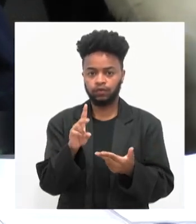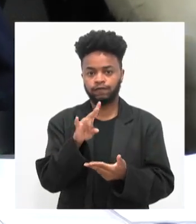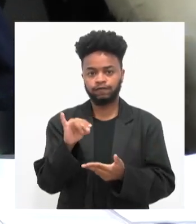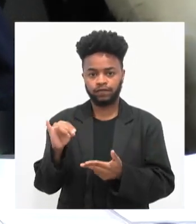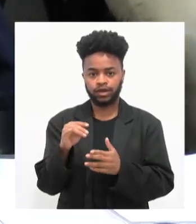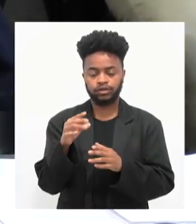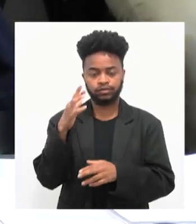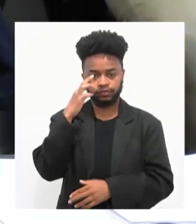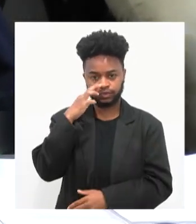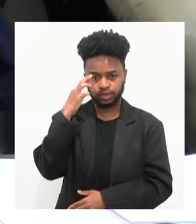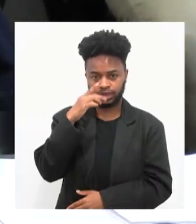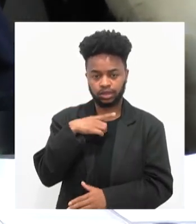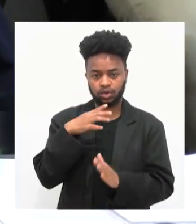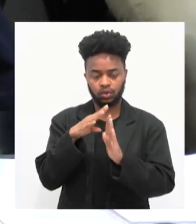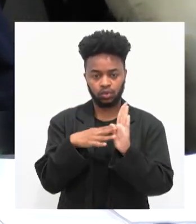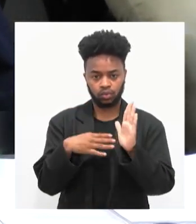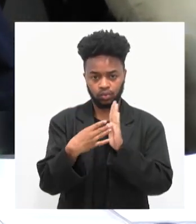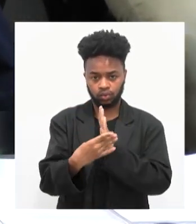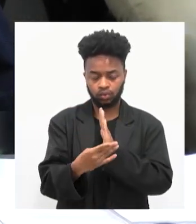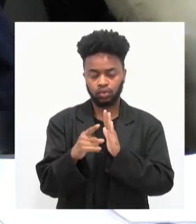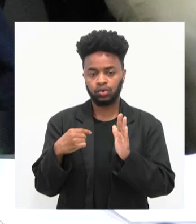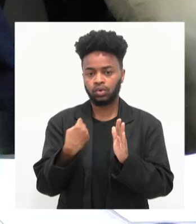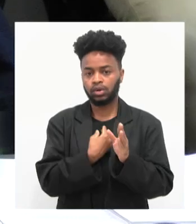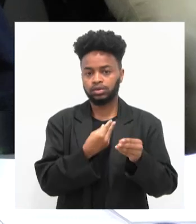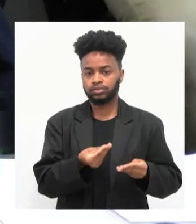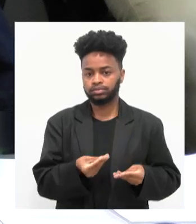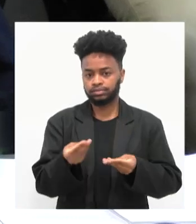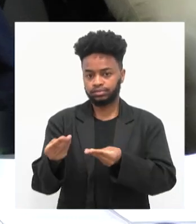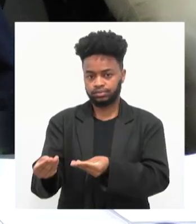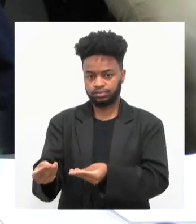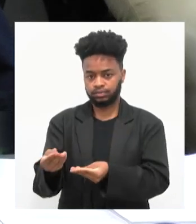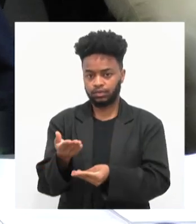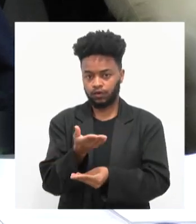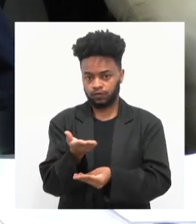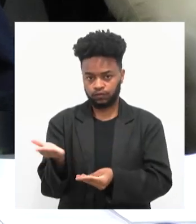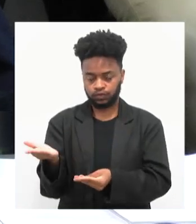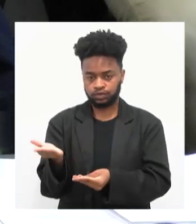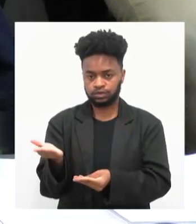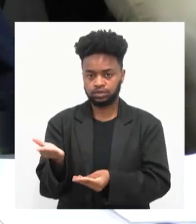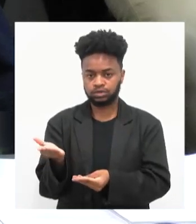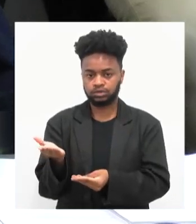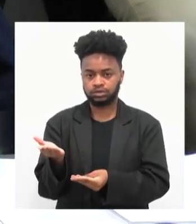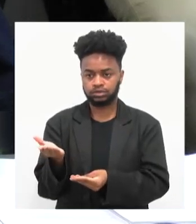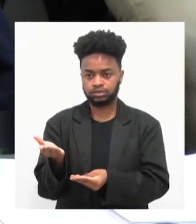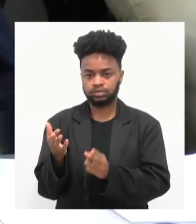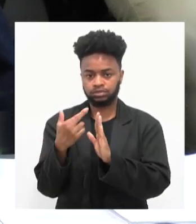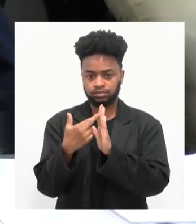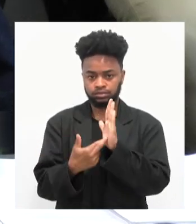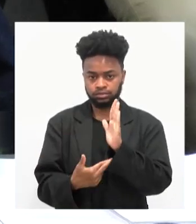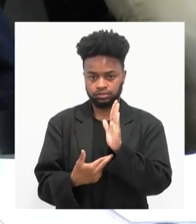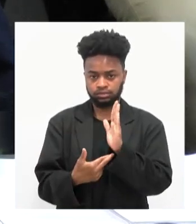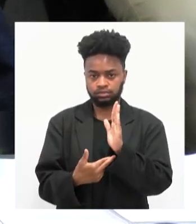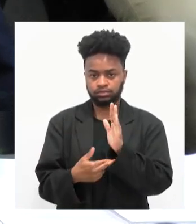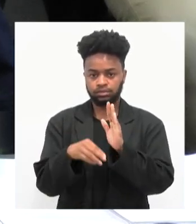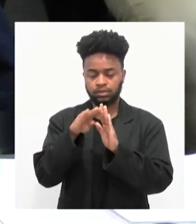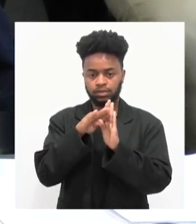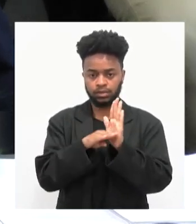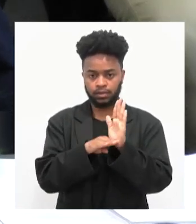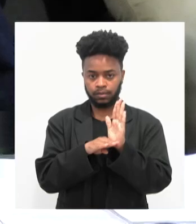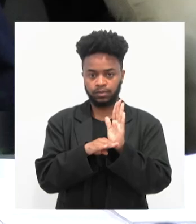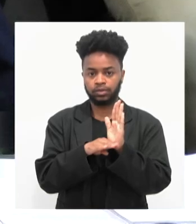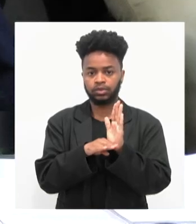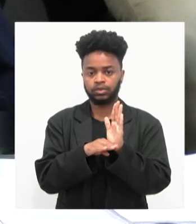cronograma e a gente franqueou esse relatório de programação